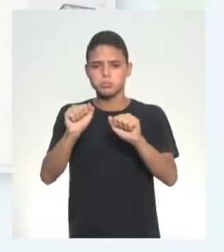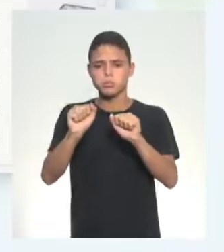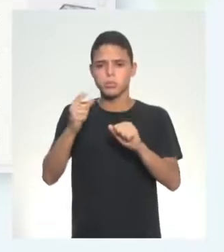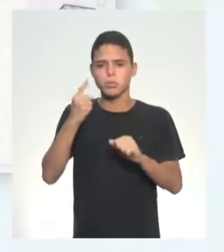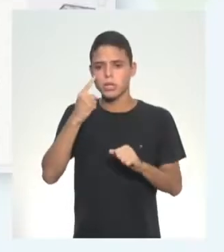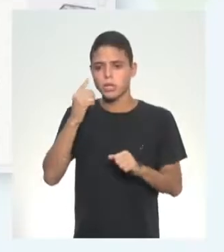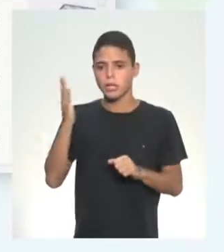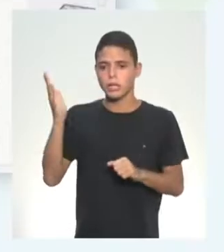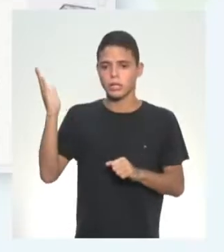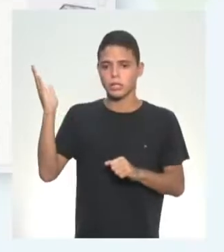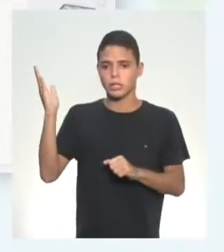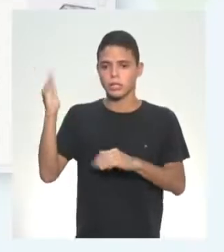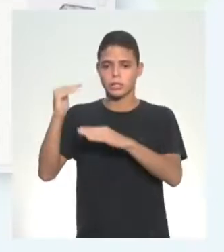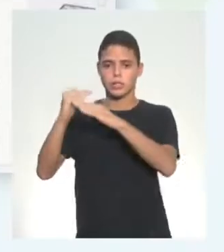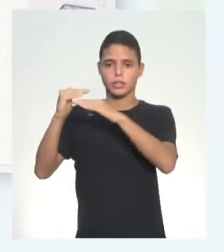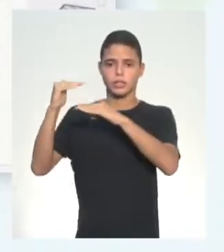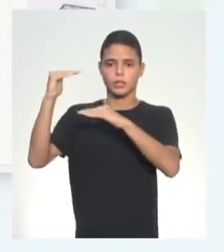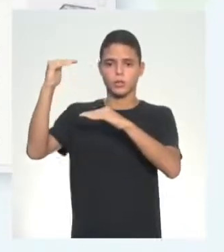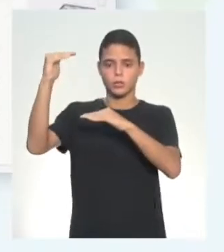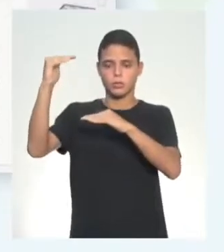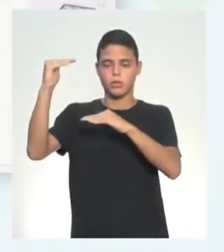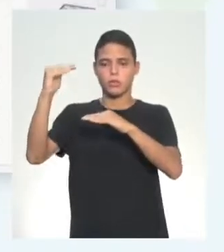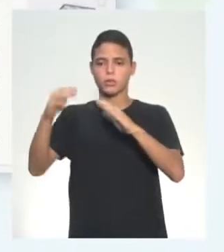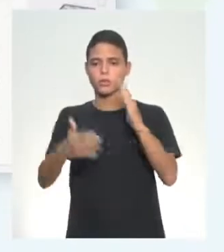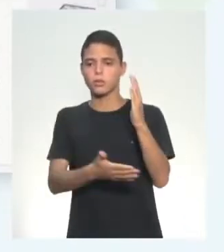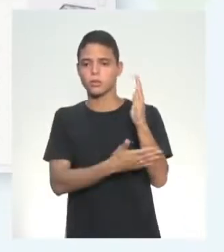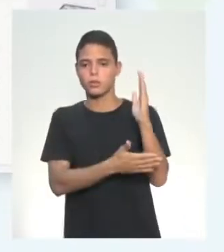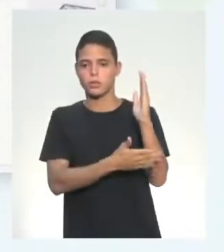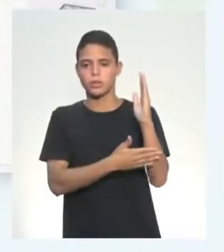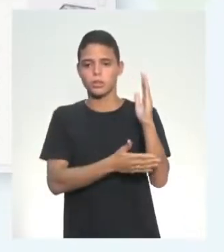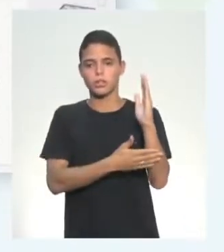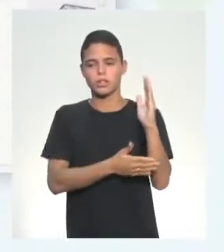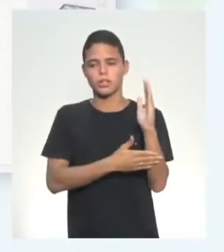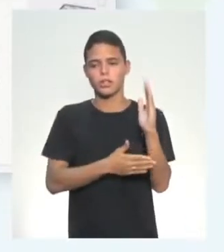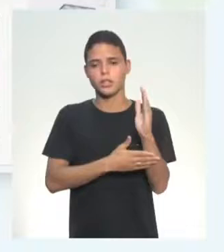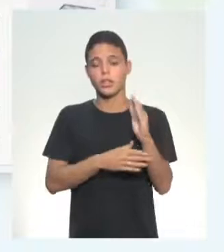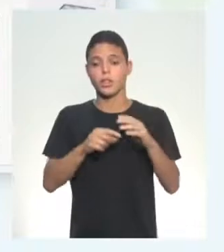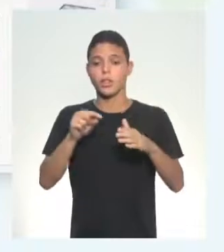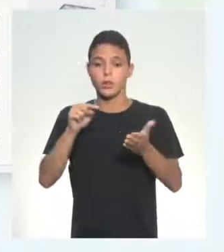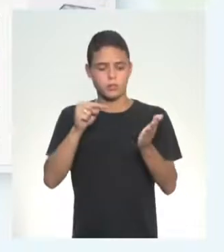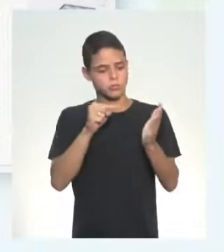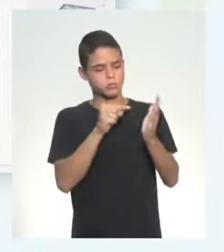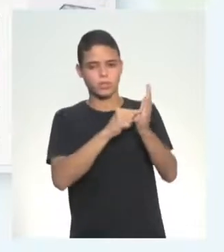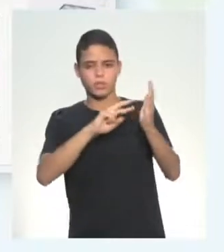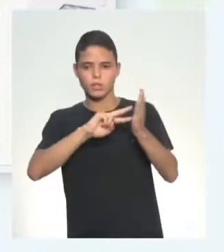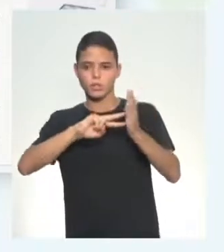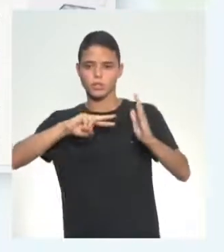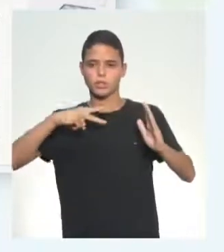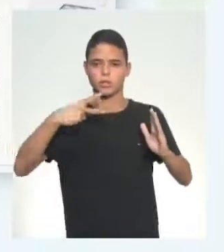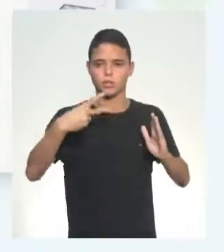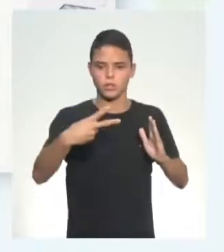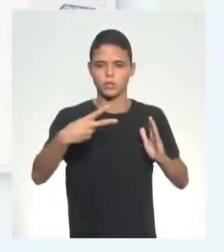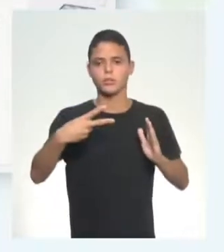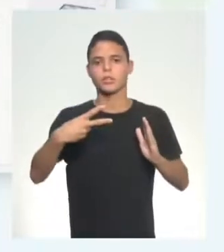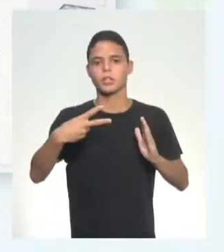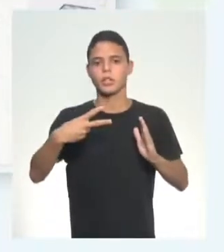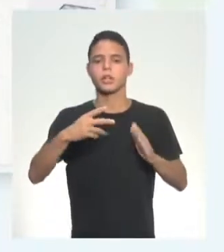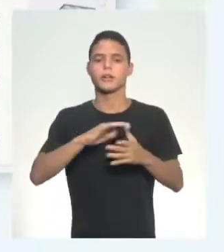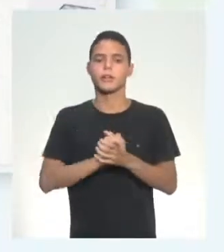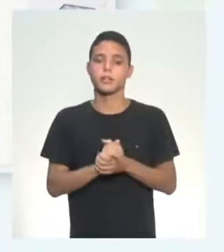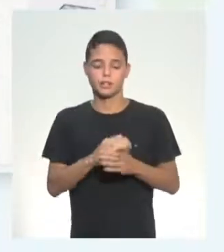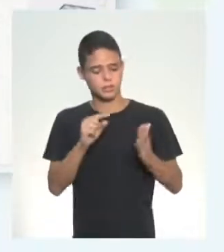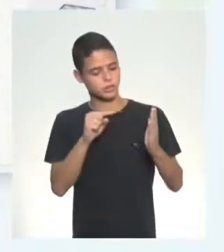canto superior esquerdo o botão duplicar e repetir. Bom, eu vou clicar sobre